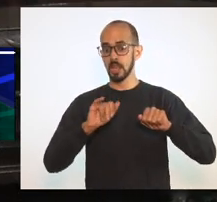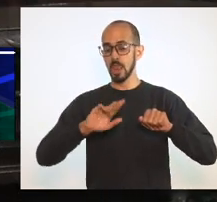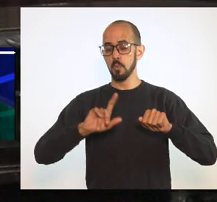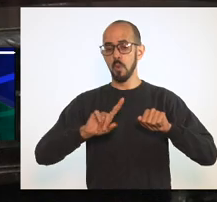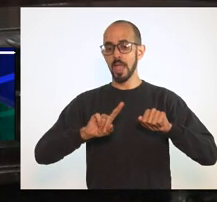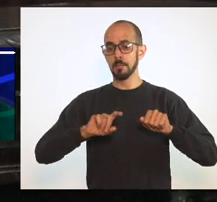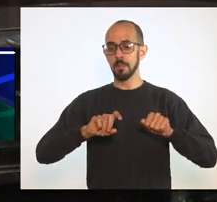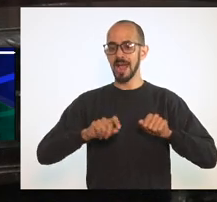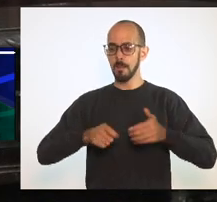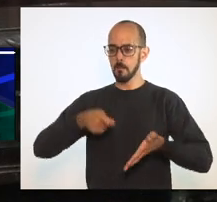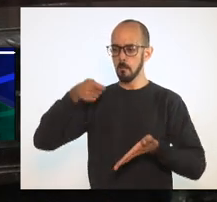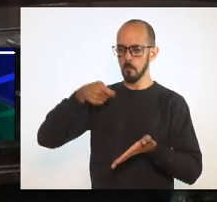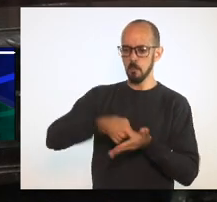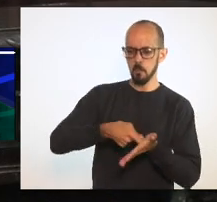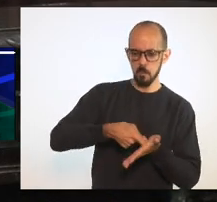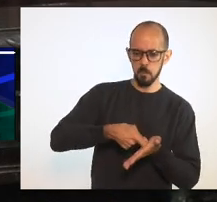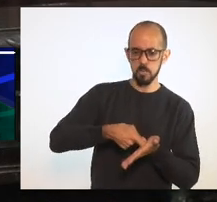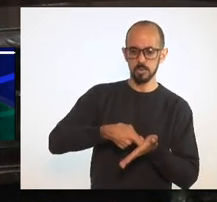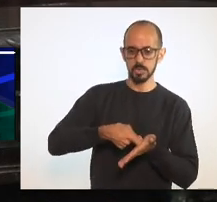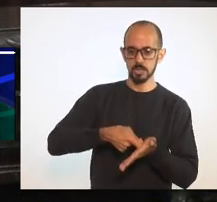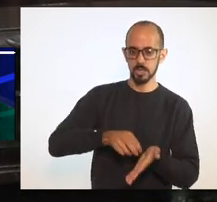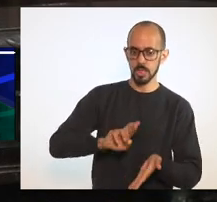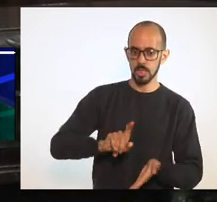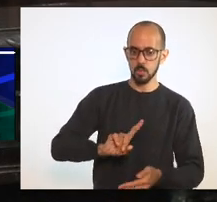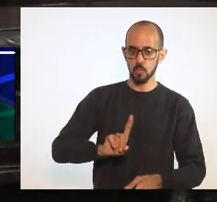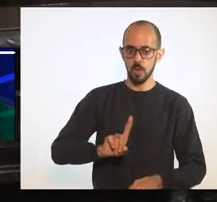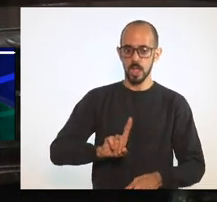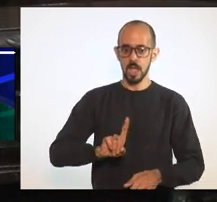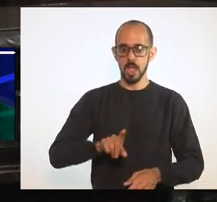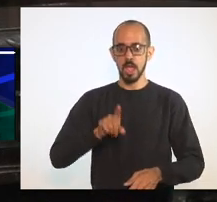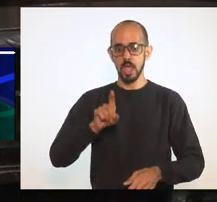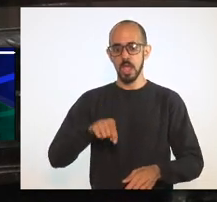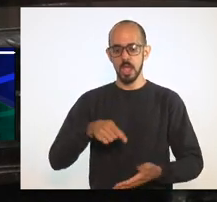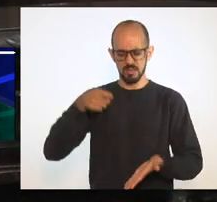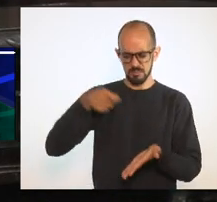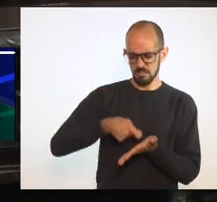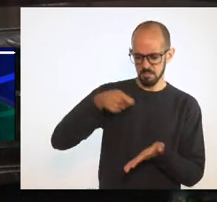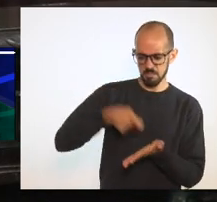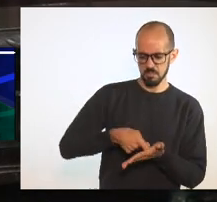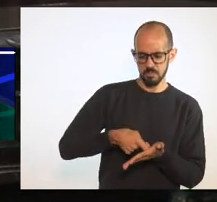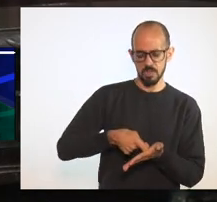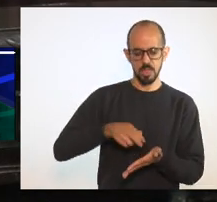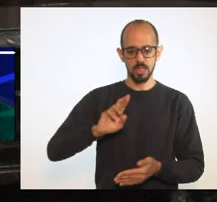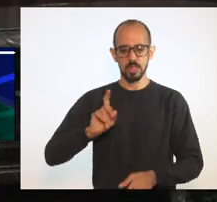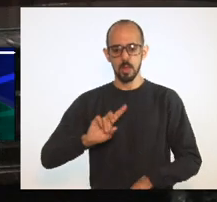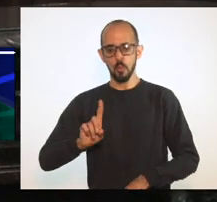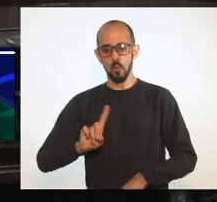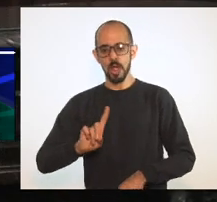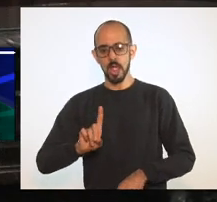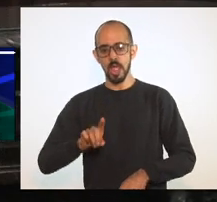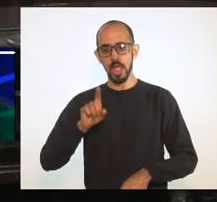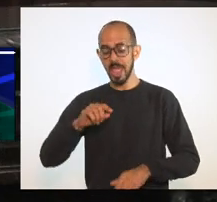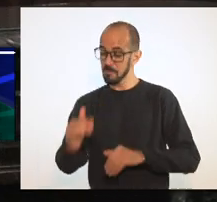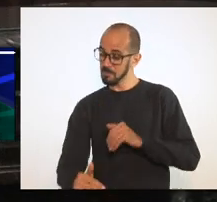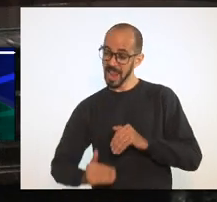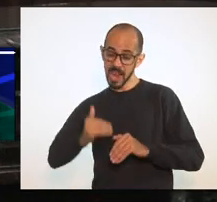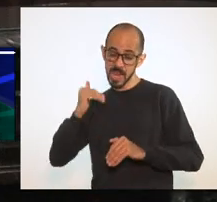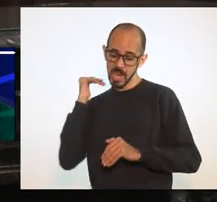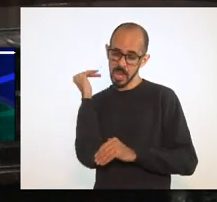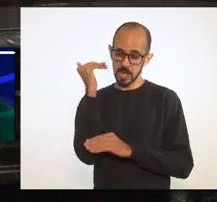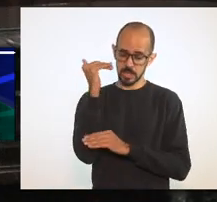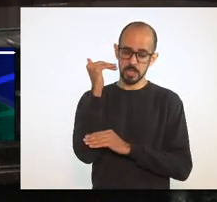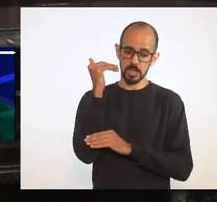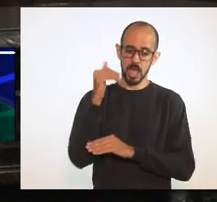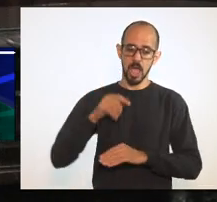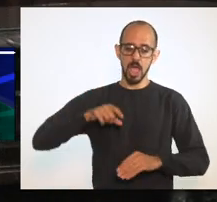punir, como se ela fosse, deputada Renata, uma imposição punitiva de uma comissão. Não, vai além. A